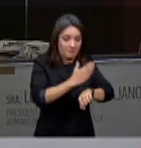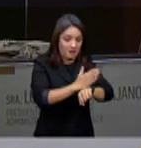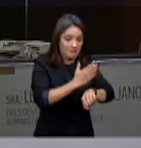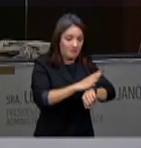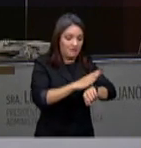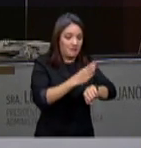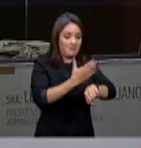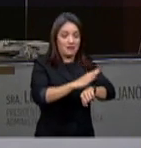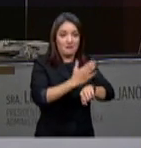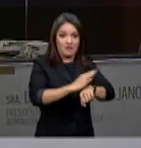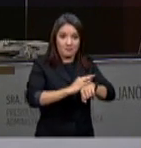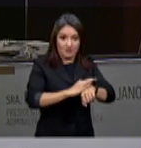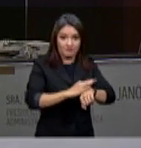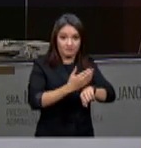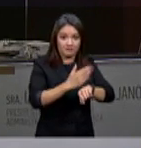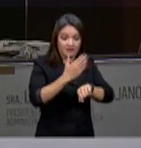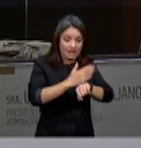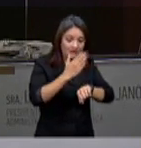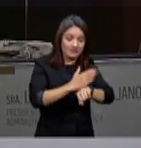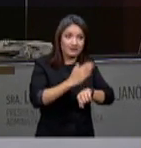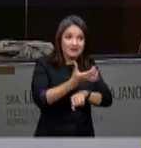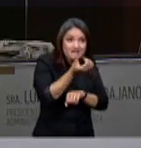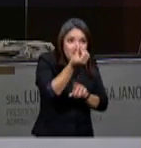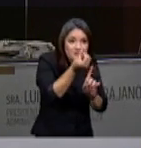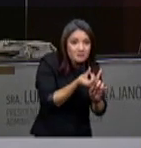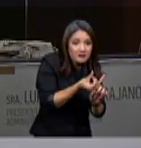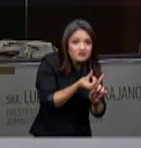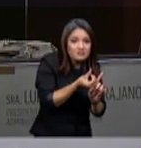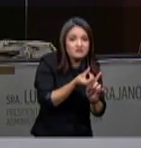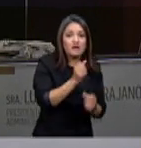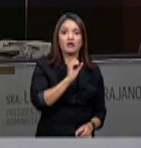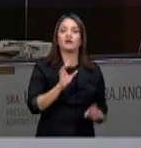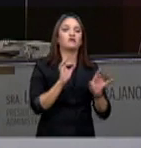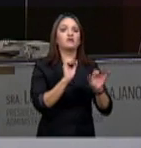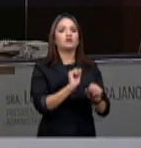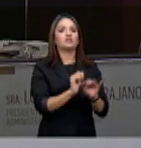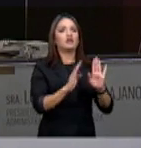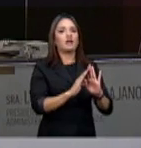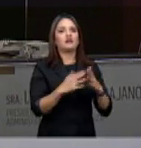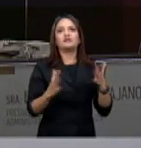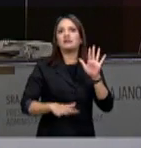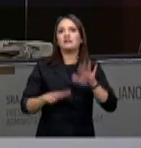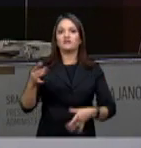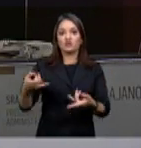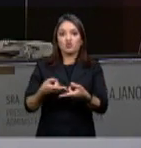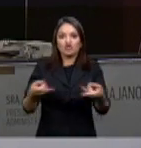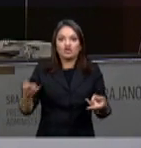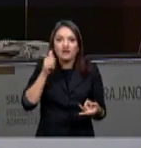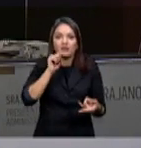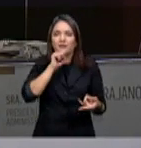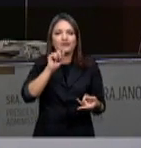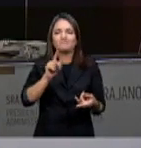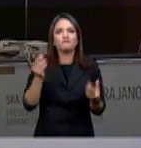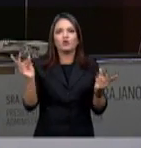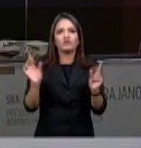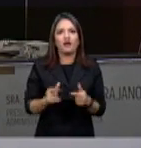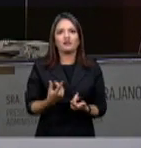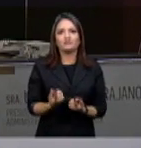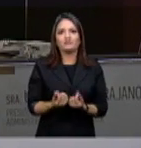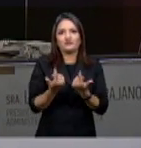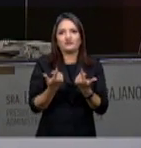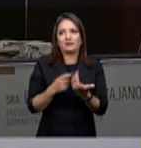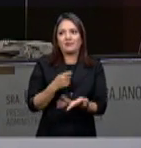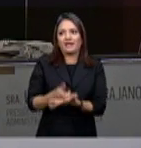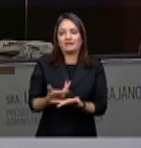largar a casa e ficar seis meses muitas vezes é um cheque mãe não dava para fazer isso são pequenas pérolas que a gente fez